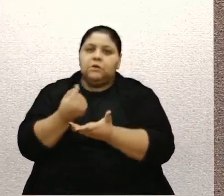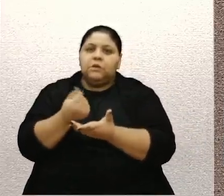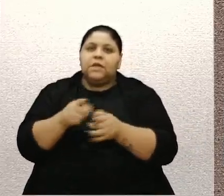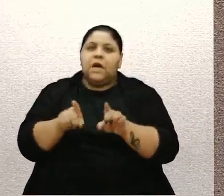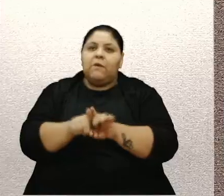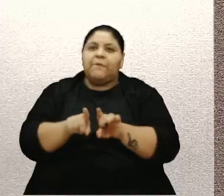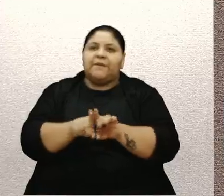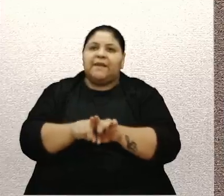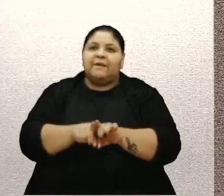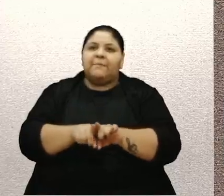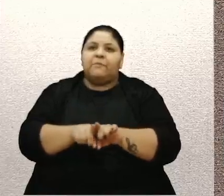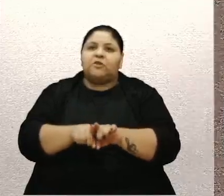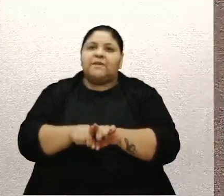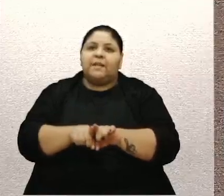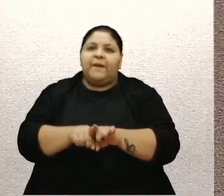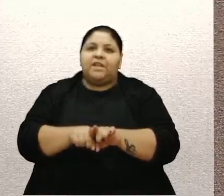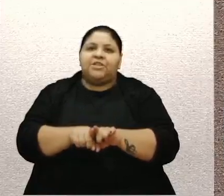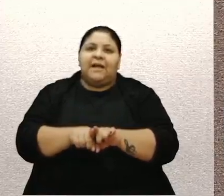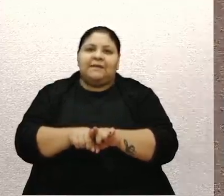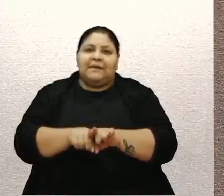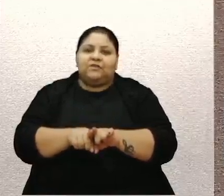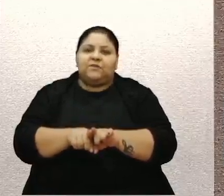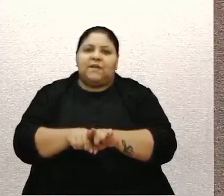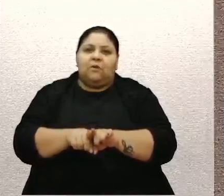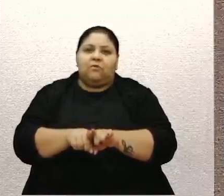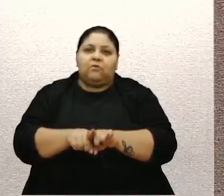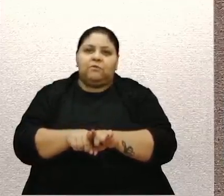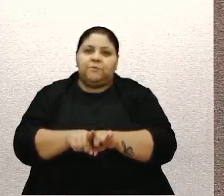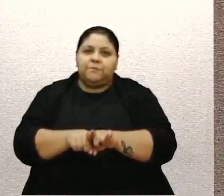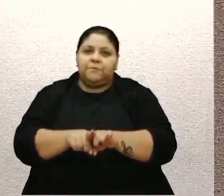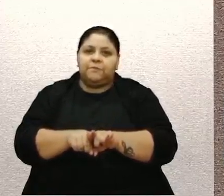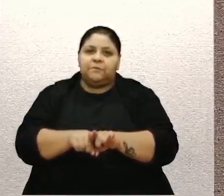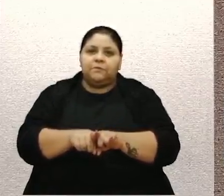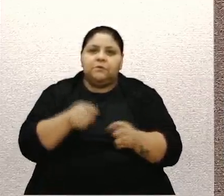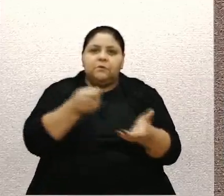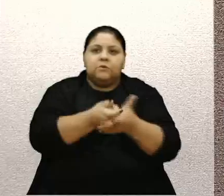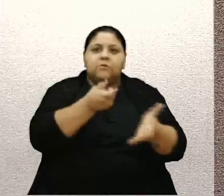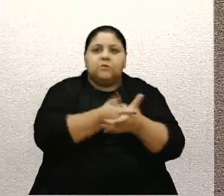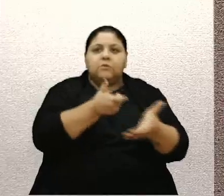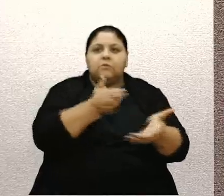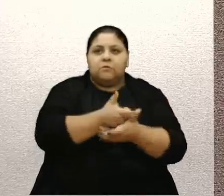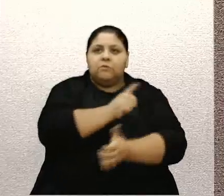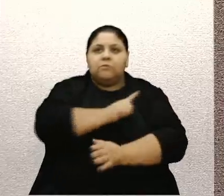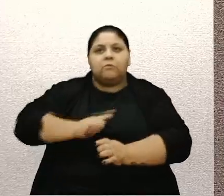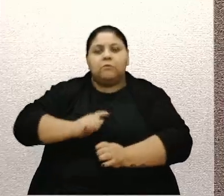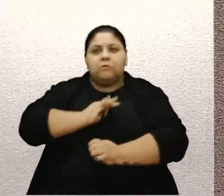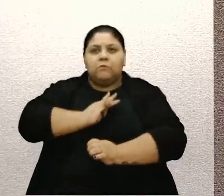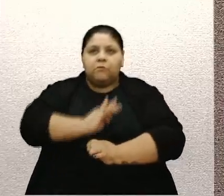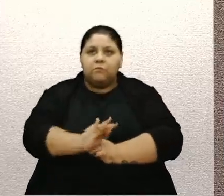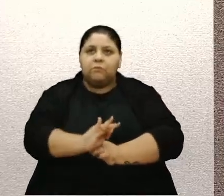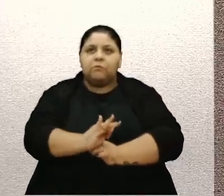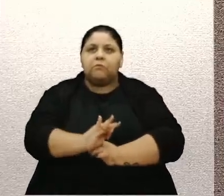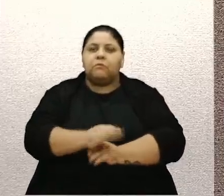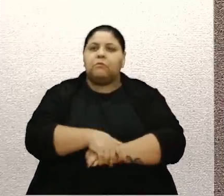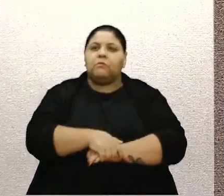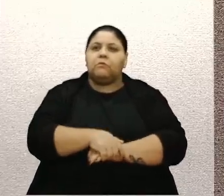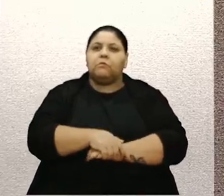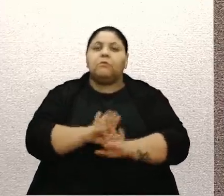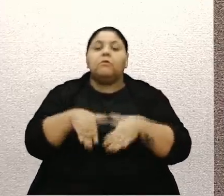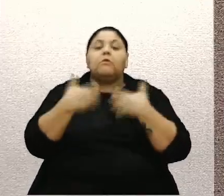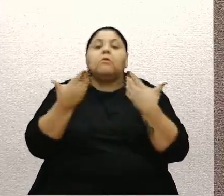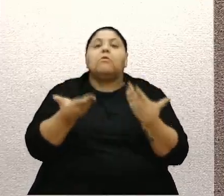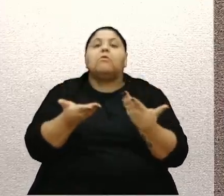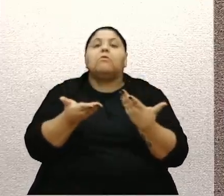pagou, se pagou, vamos cobrar o prefeito, se não pagou, vamos cobrar o governo federal, mas nós precisamos dar uma solução. Onde é que